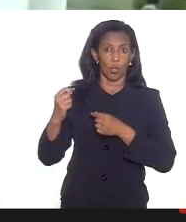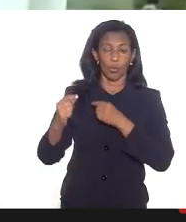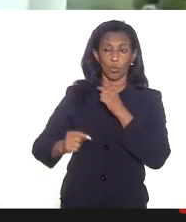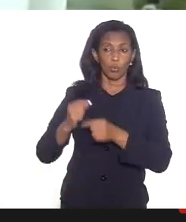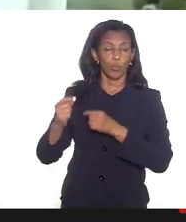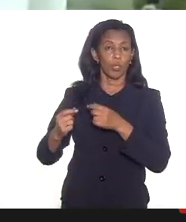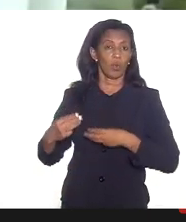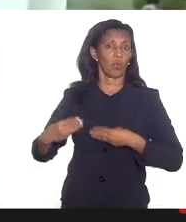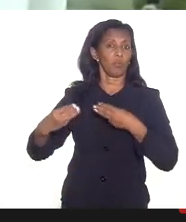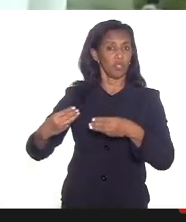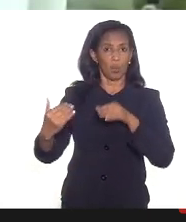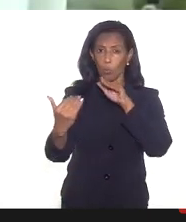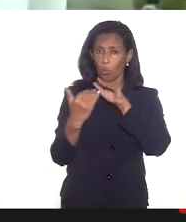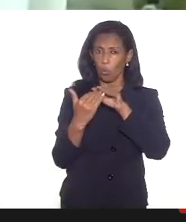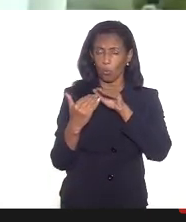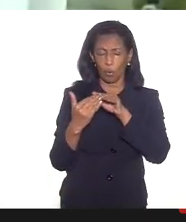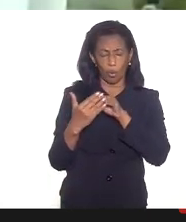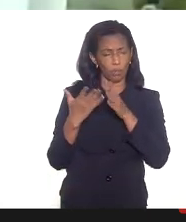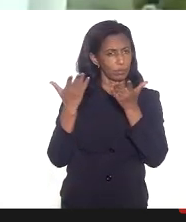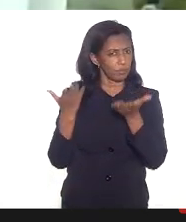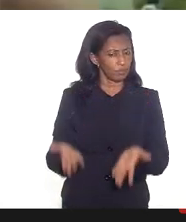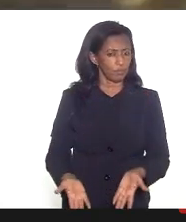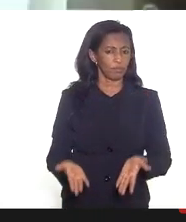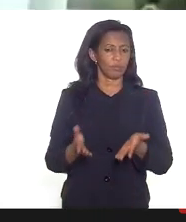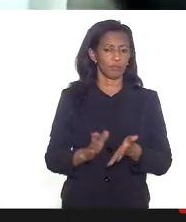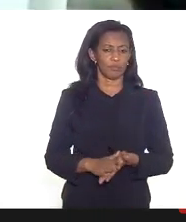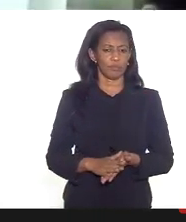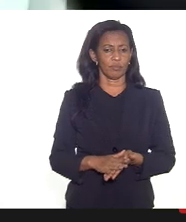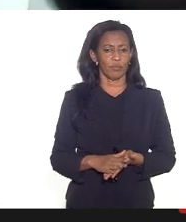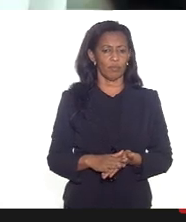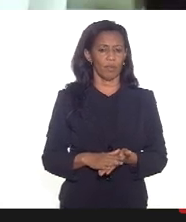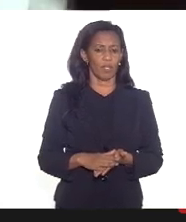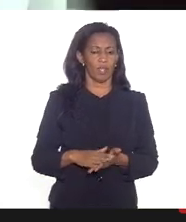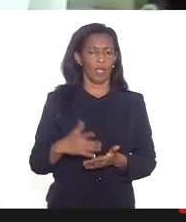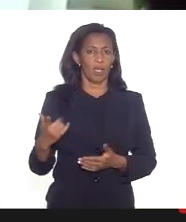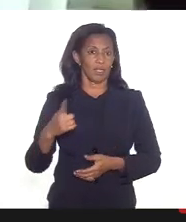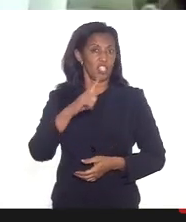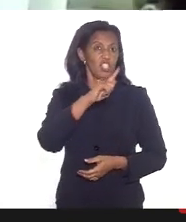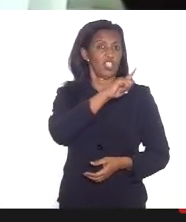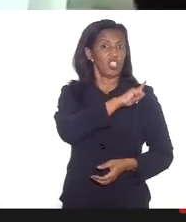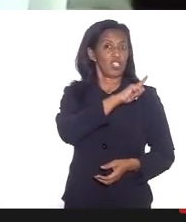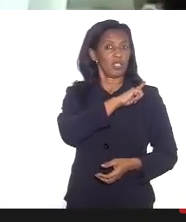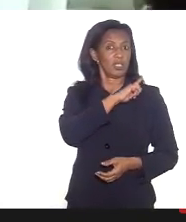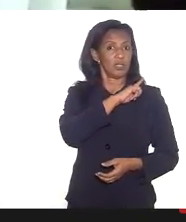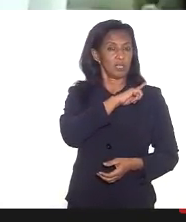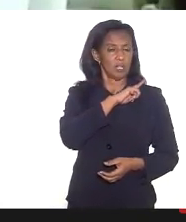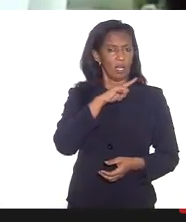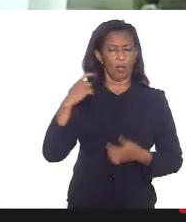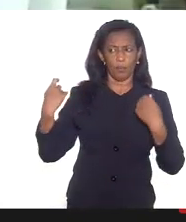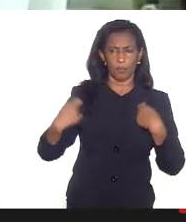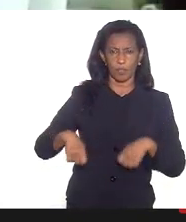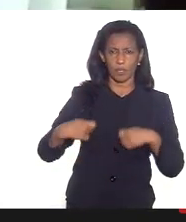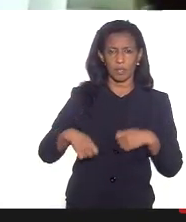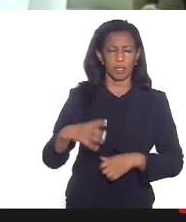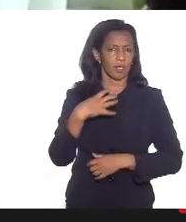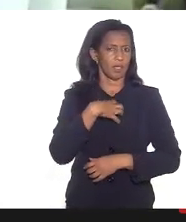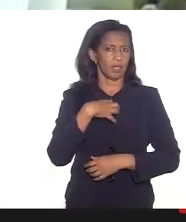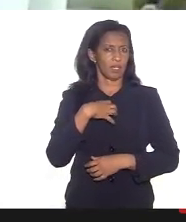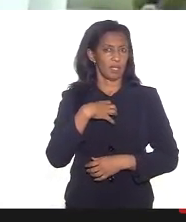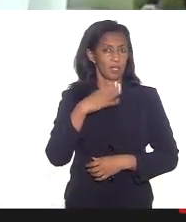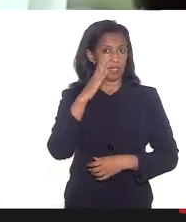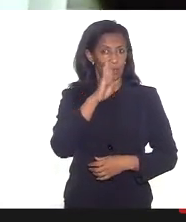preconizado concordo com você e a essa Essa gestão deveria ser